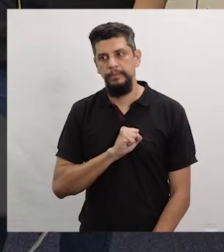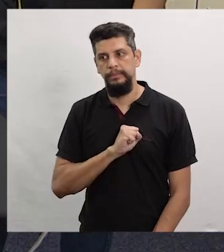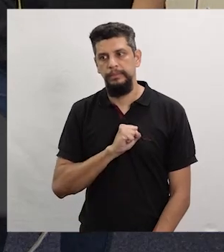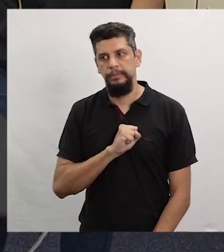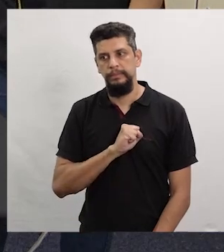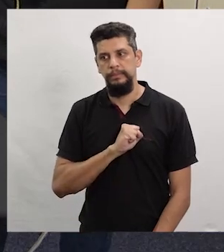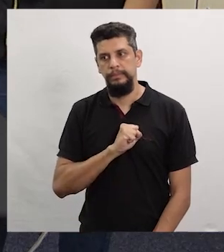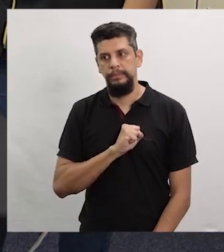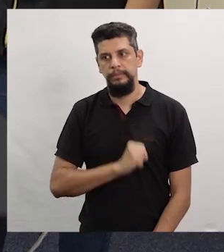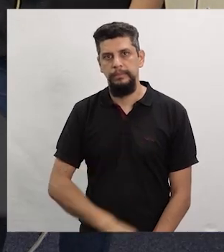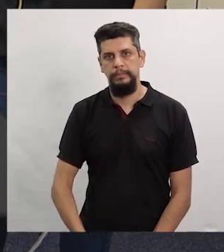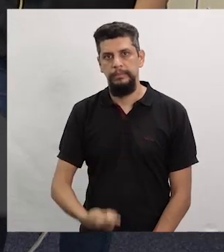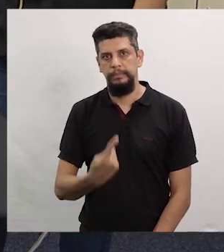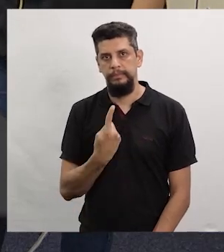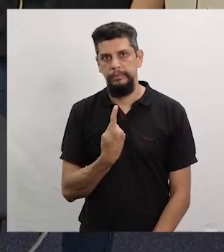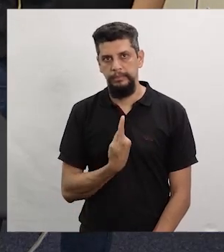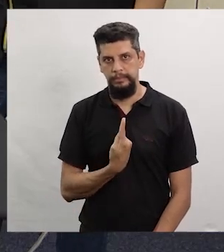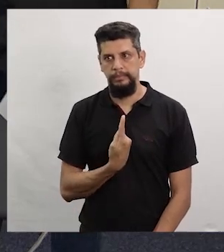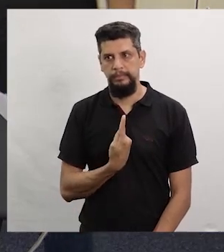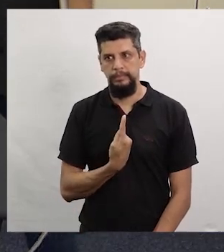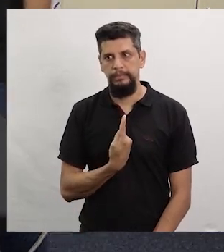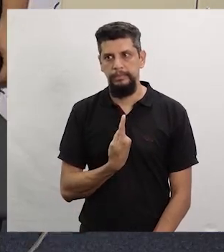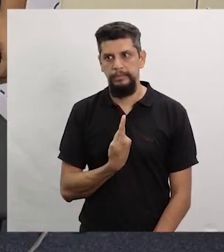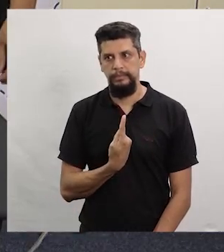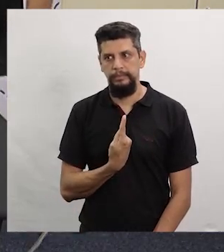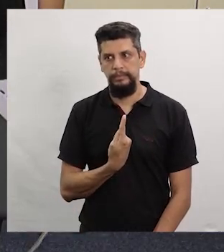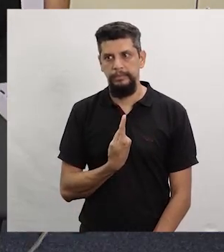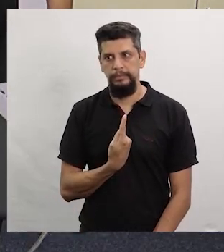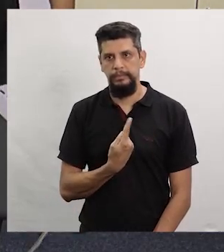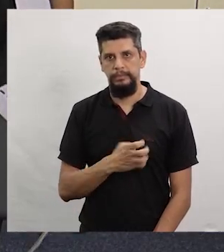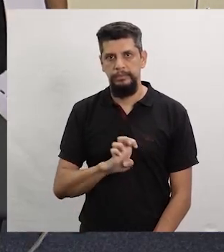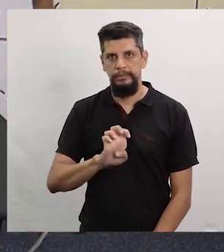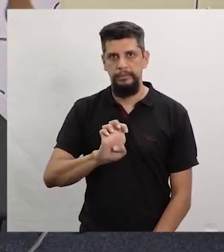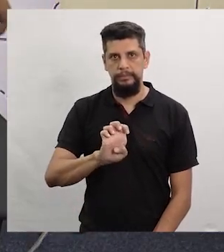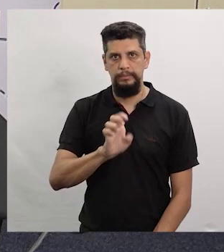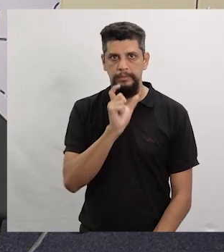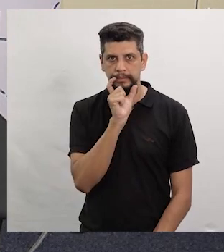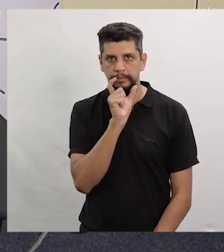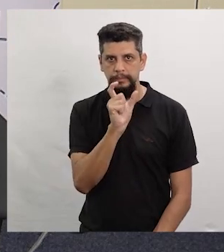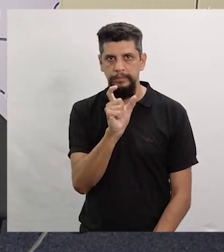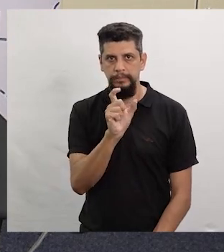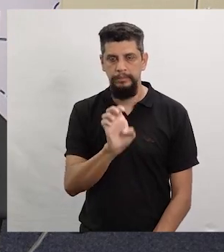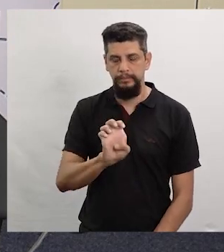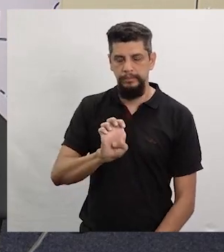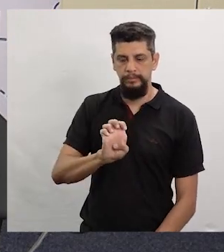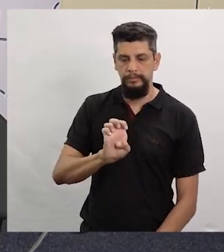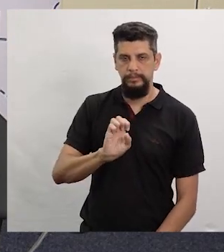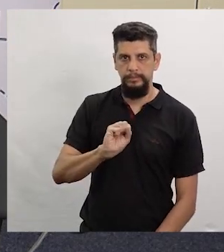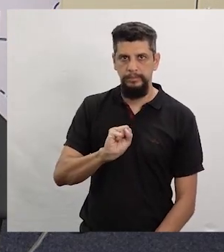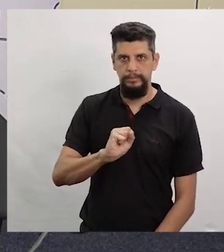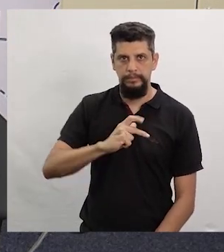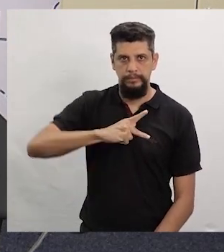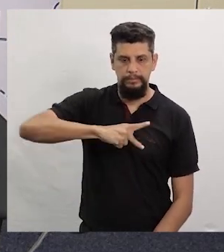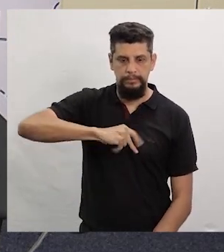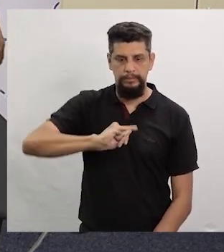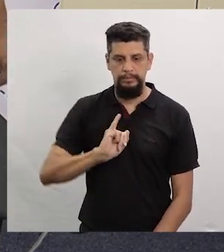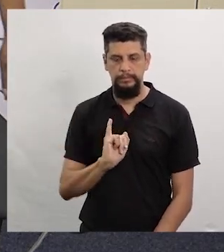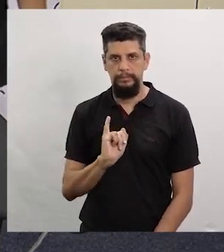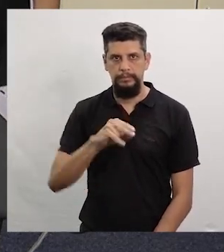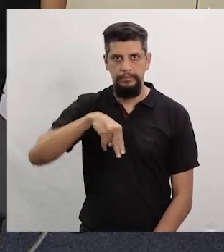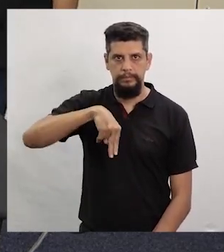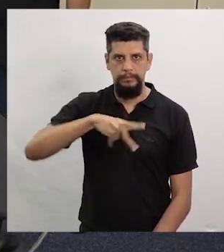casa duas uma casa uma espinho muito bom